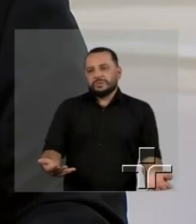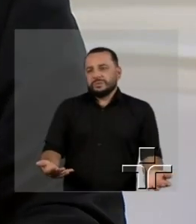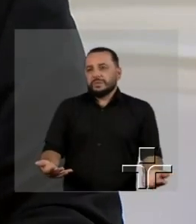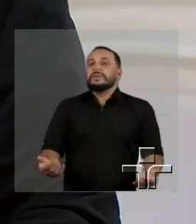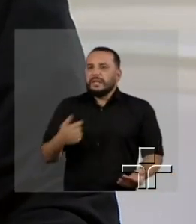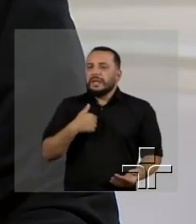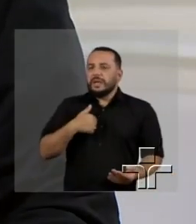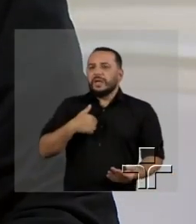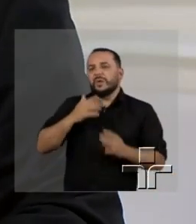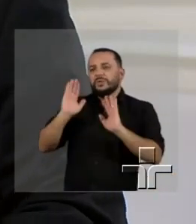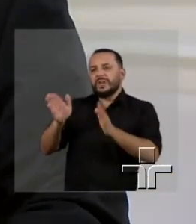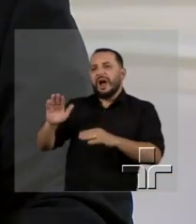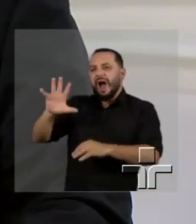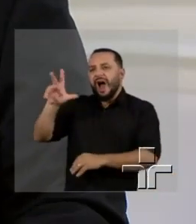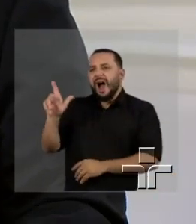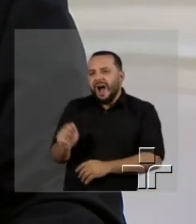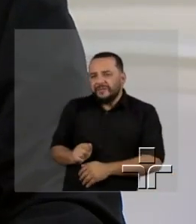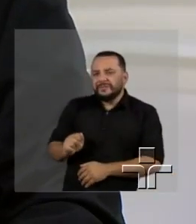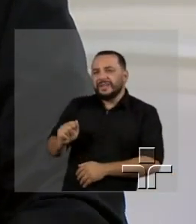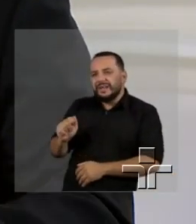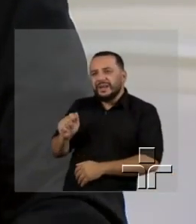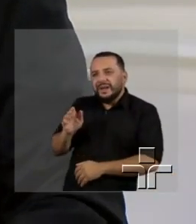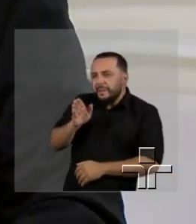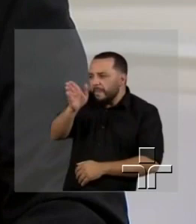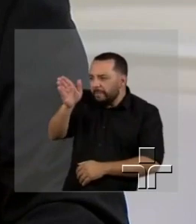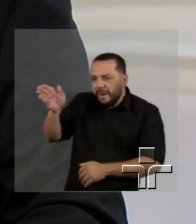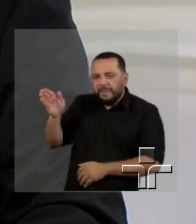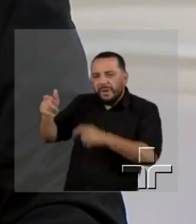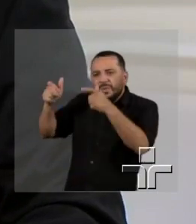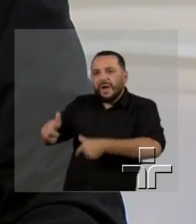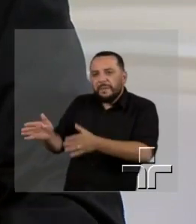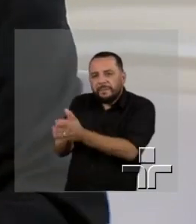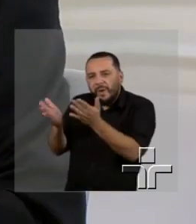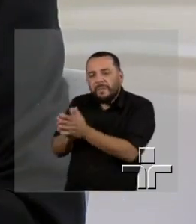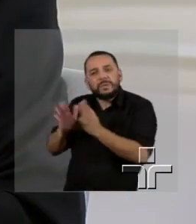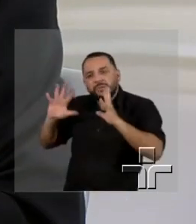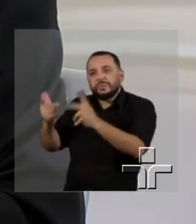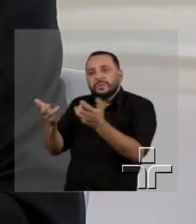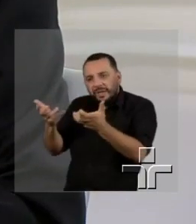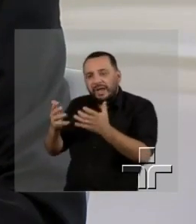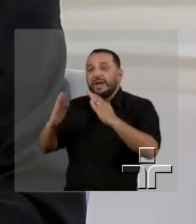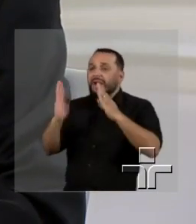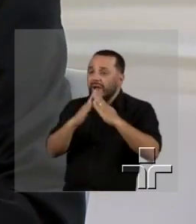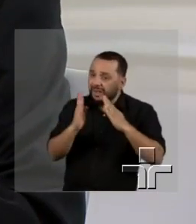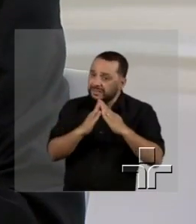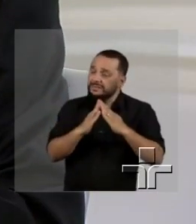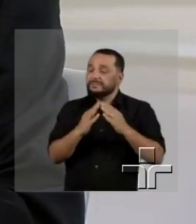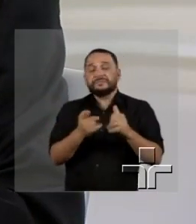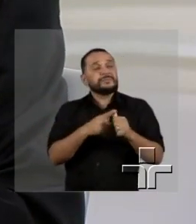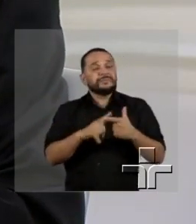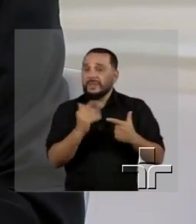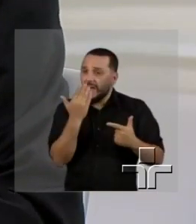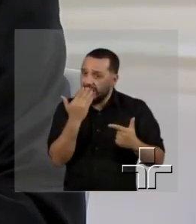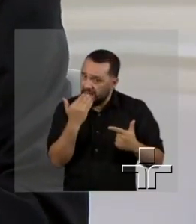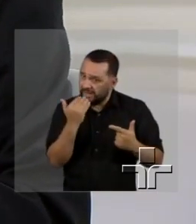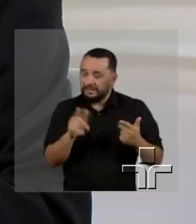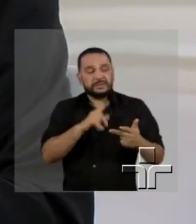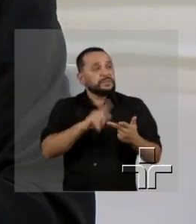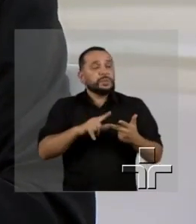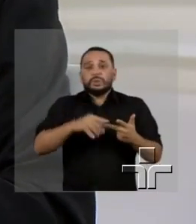população se cansou disso, a gente também, todo mundo quer, então, um país onde a honestidade seja a tônica,